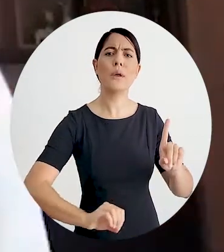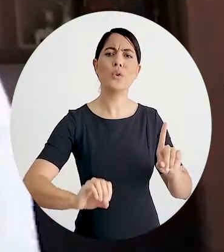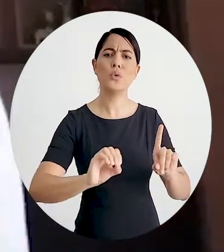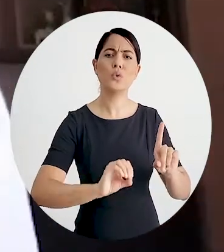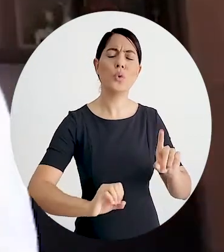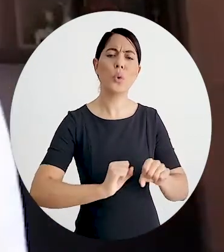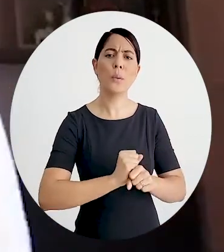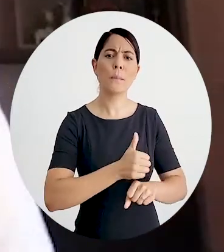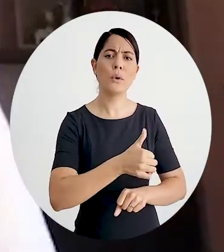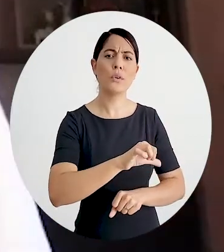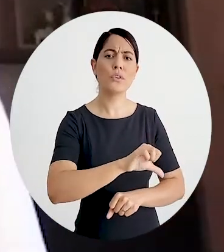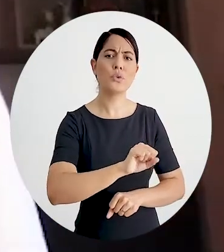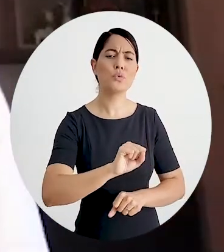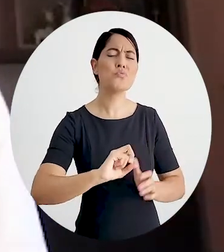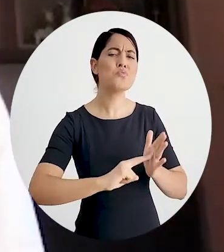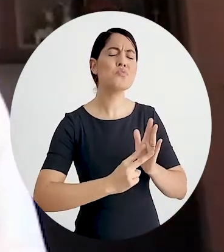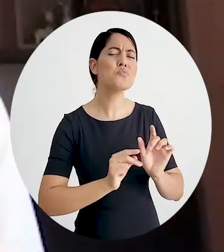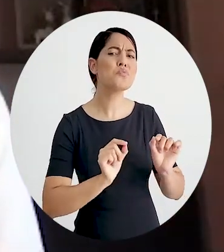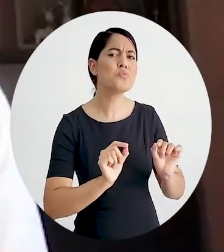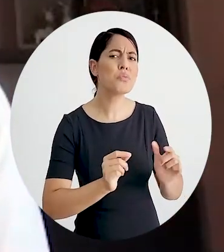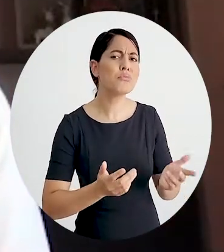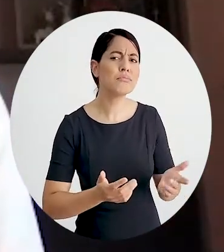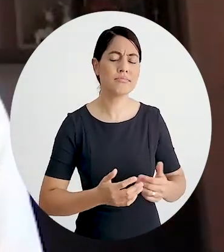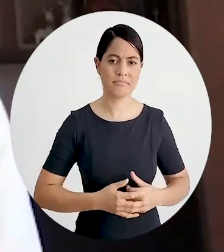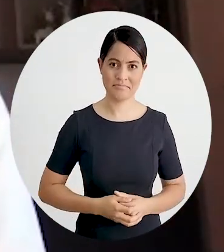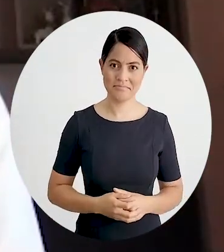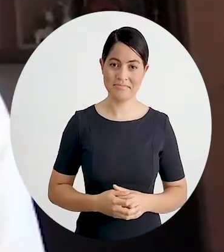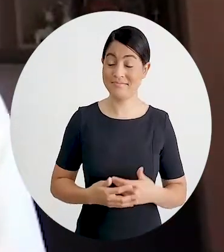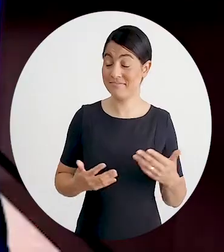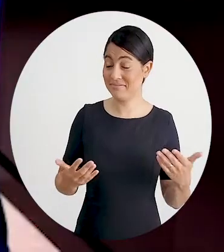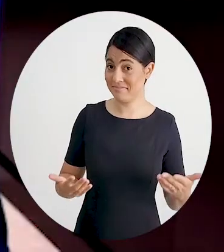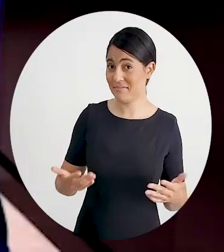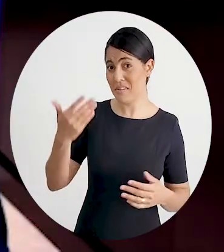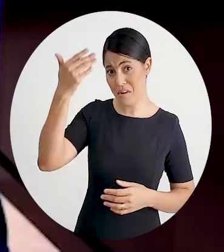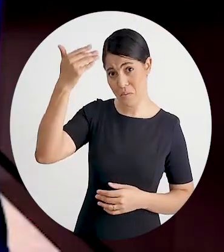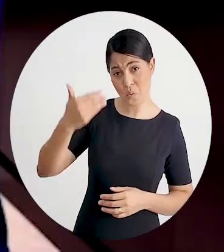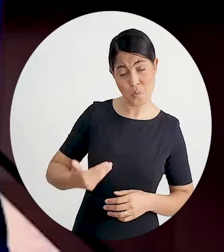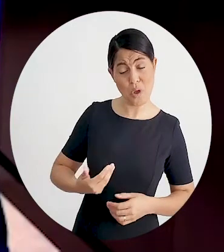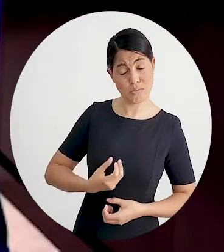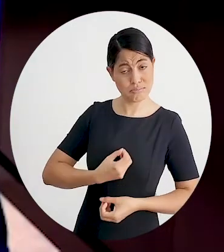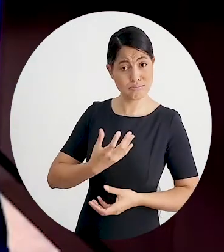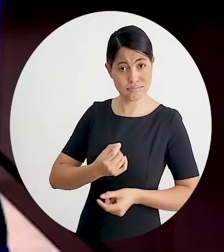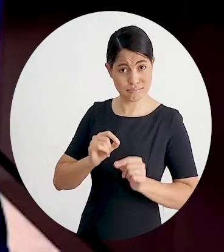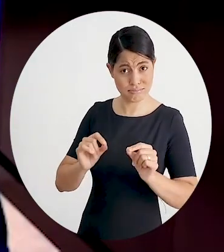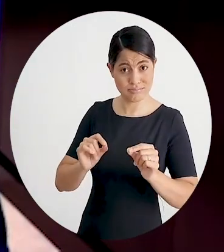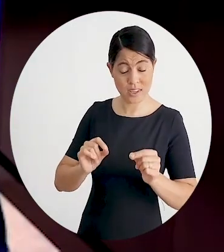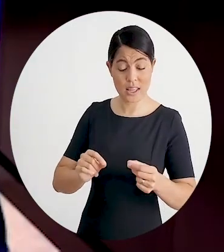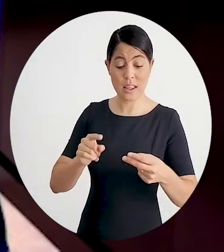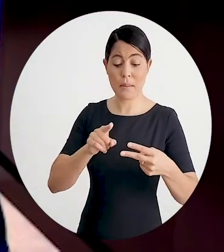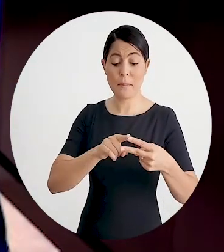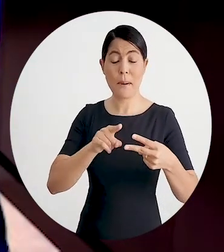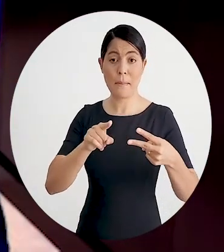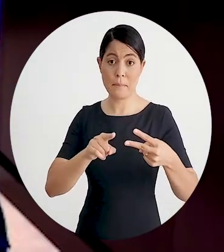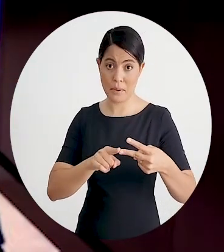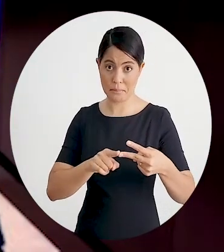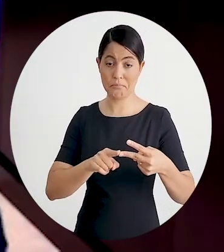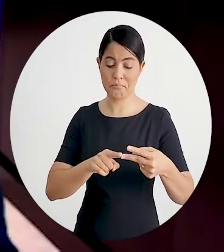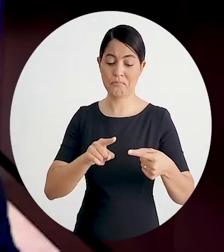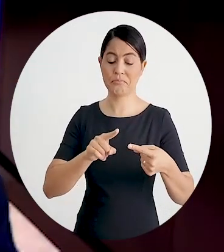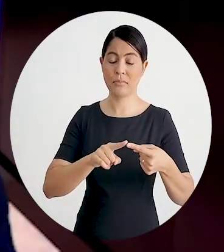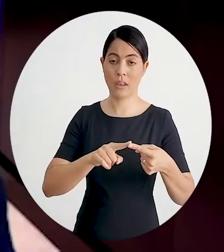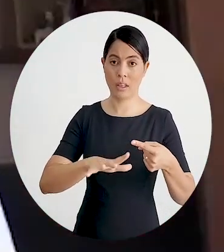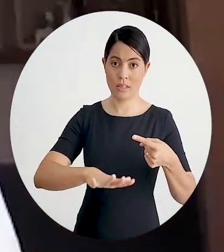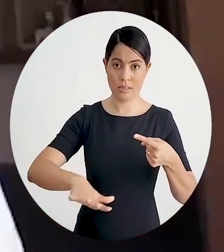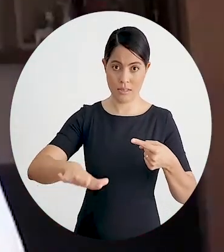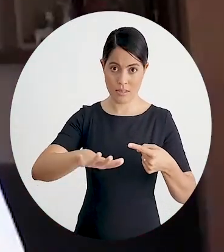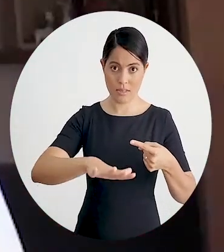5 de outubro de 1988? Eu poderia dizer que esta data tem um simbolismo de